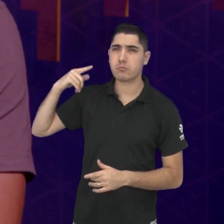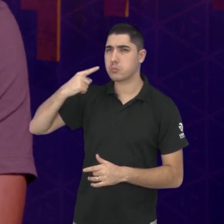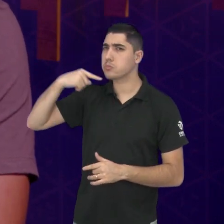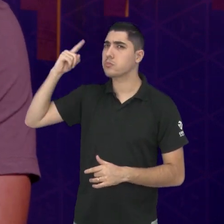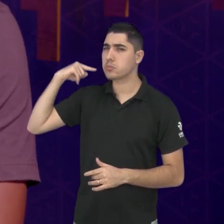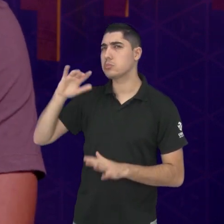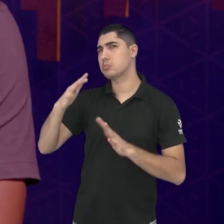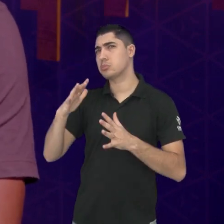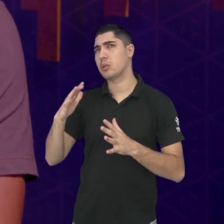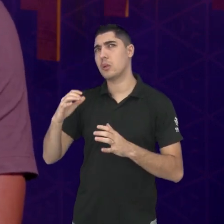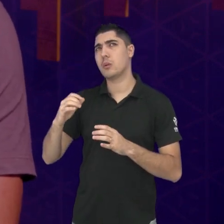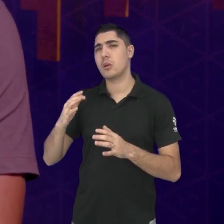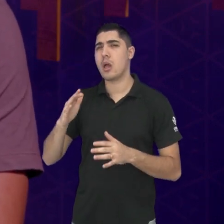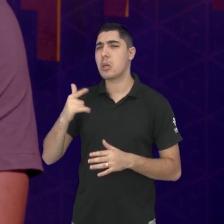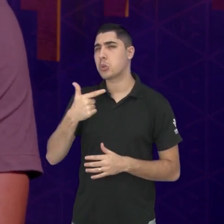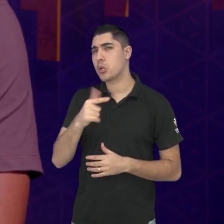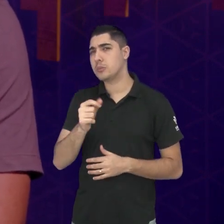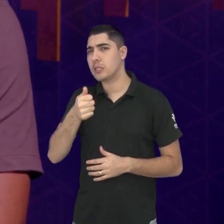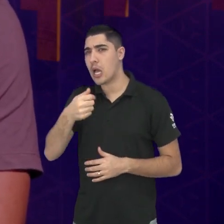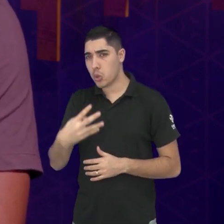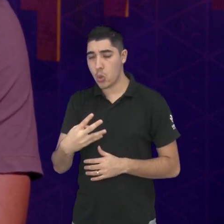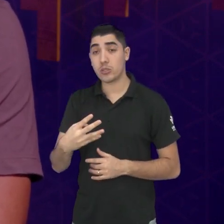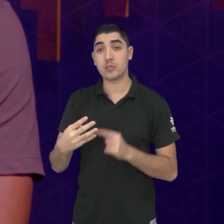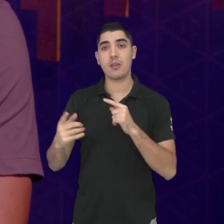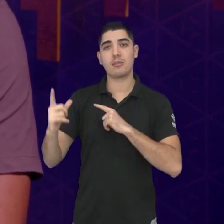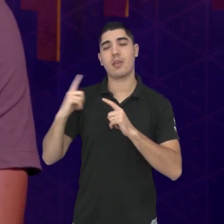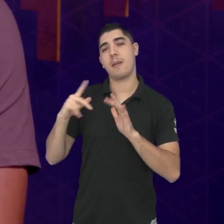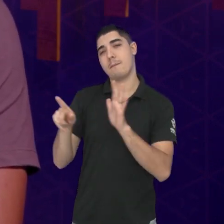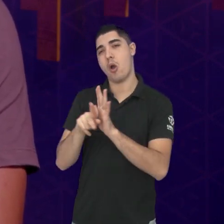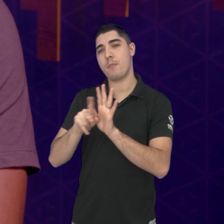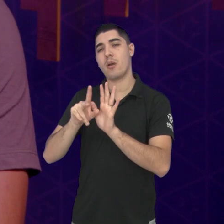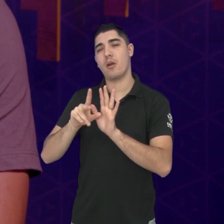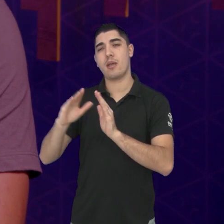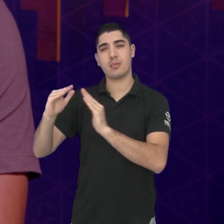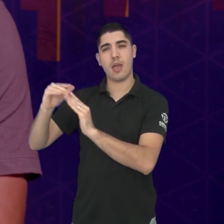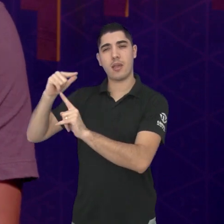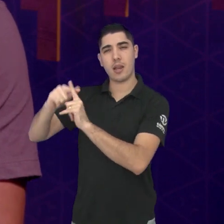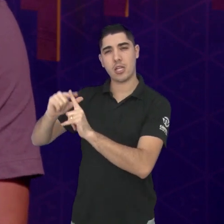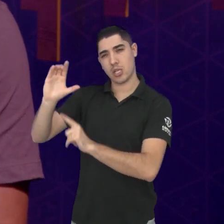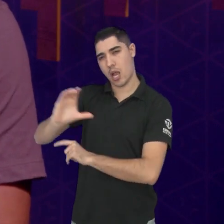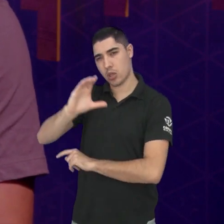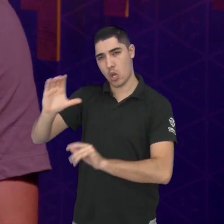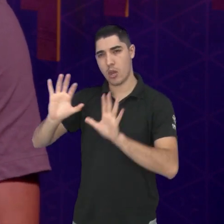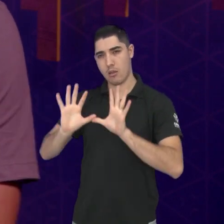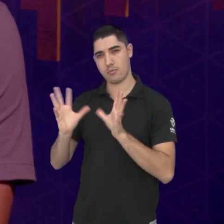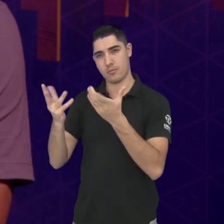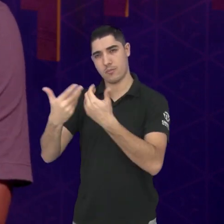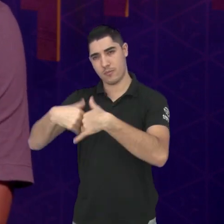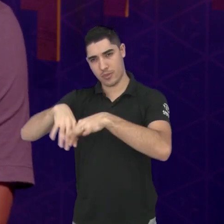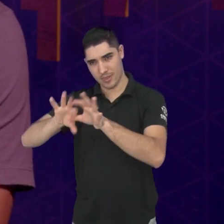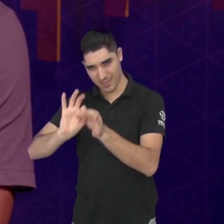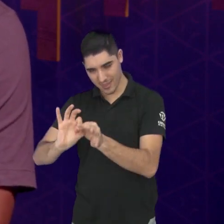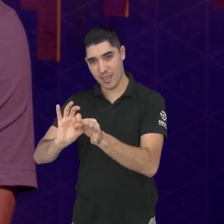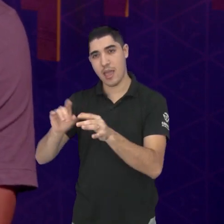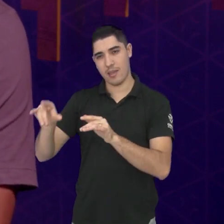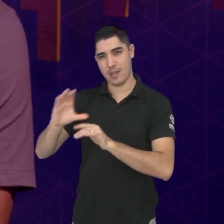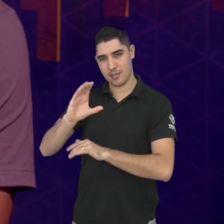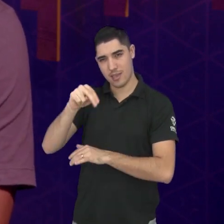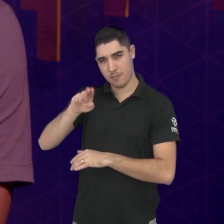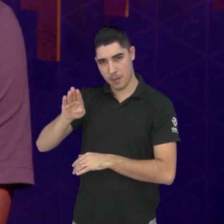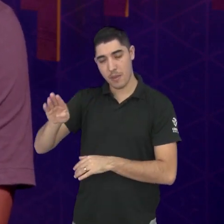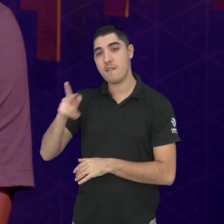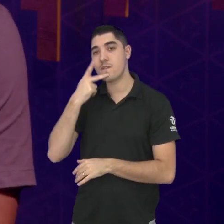foi em 2014, uma campanha da Fraternidade da CNBB que falava sobre